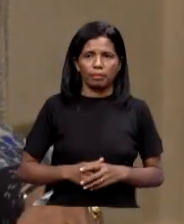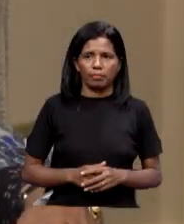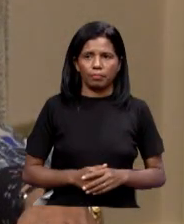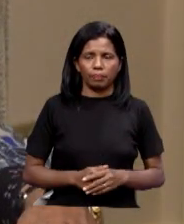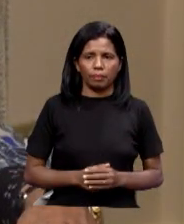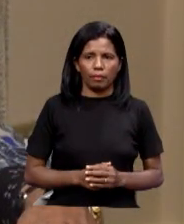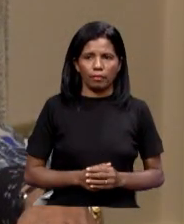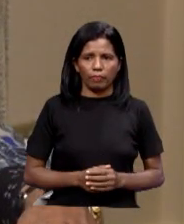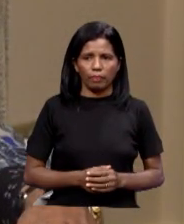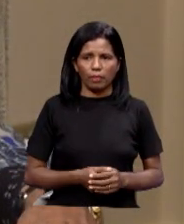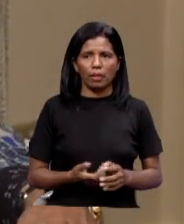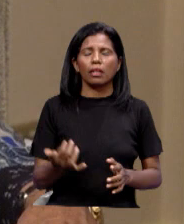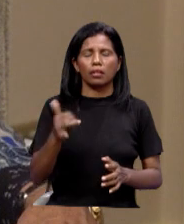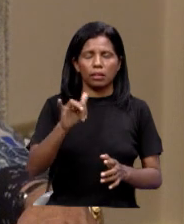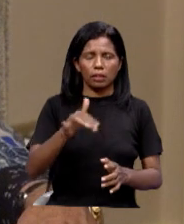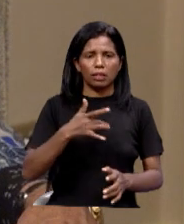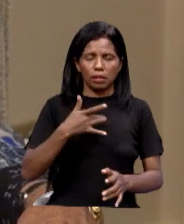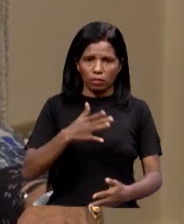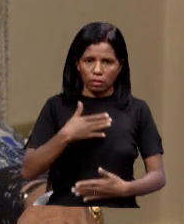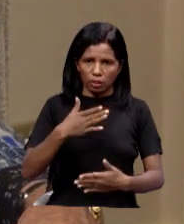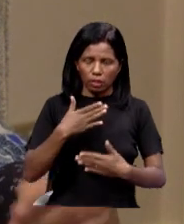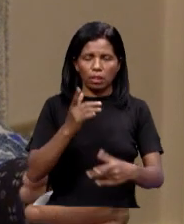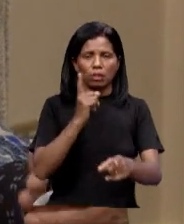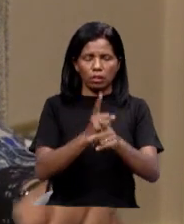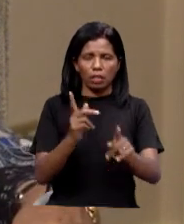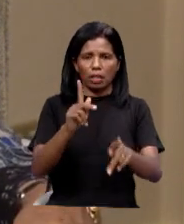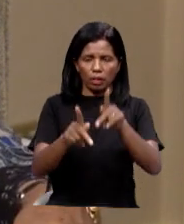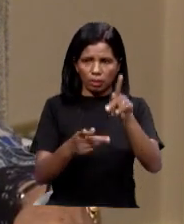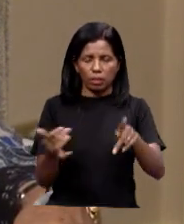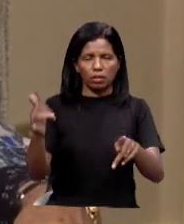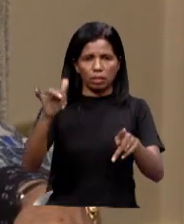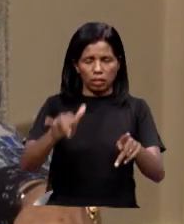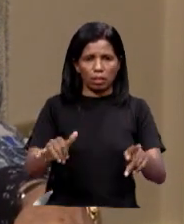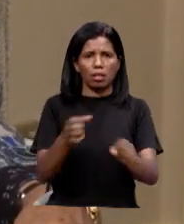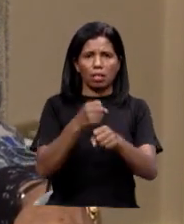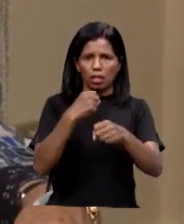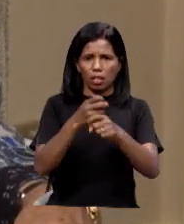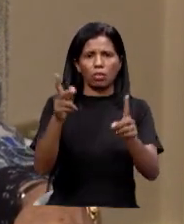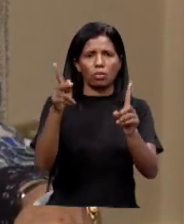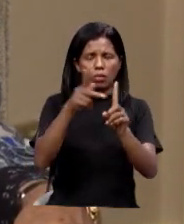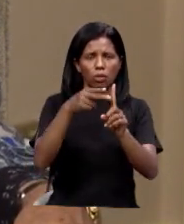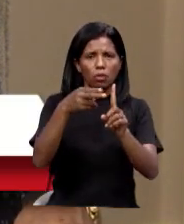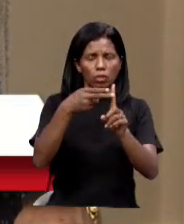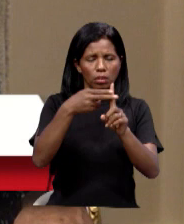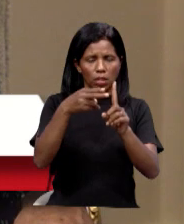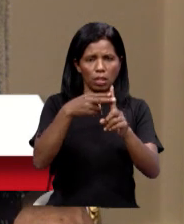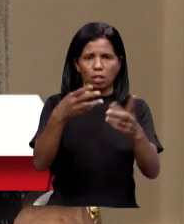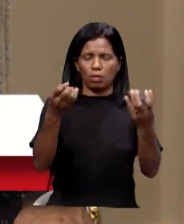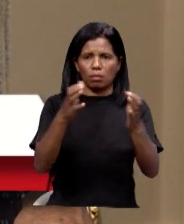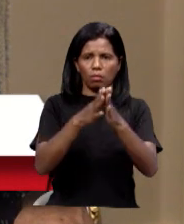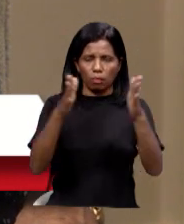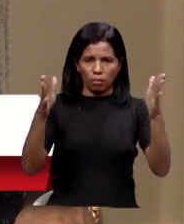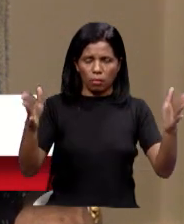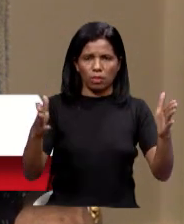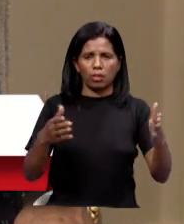Sira entusiasmadu los, ema sarne, sira nesa naimba hotel ba vot, hotel bal balon ke karu